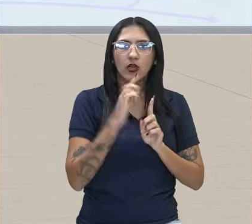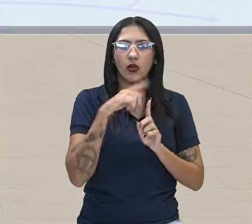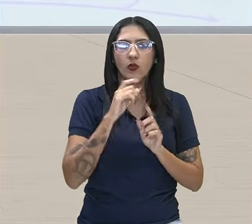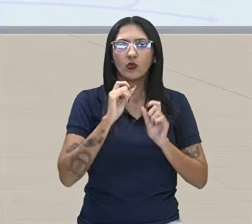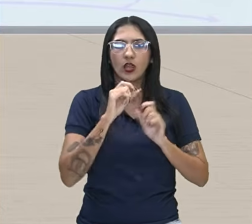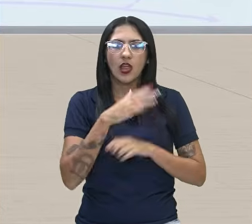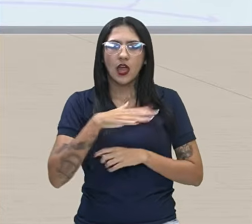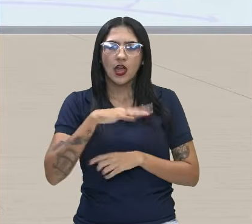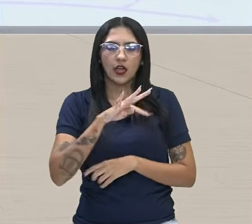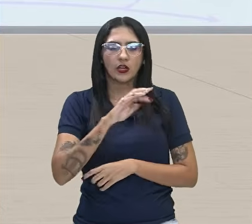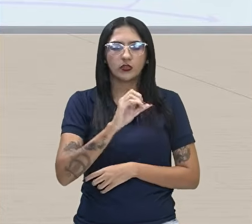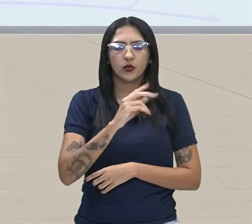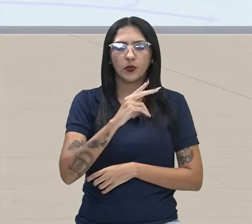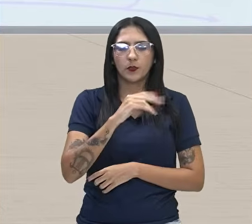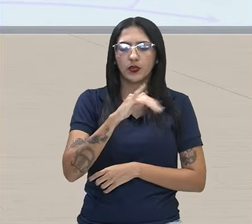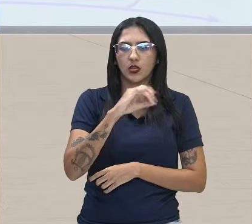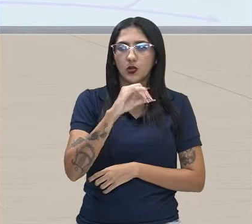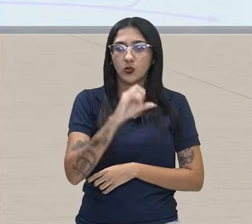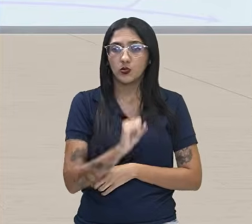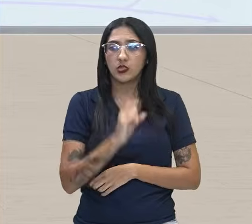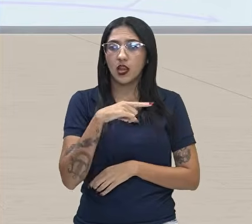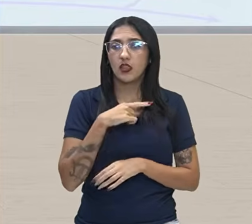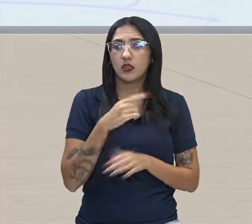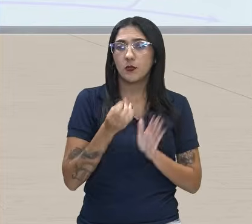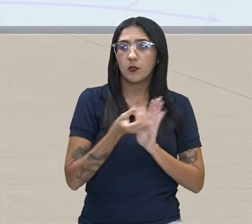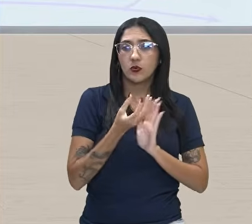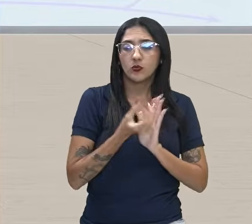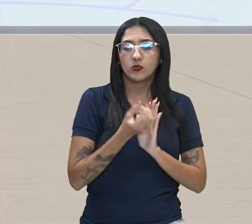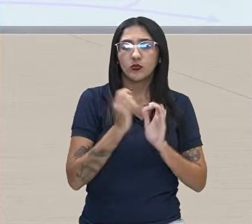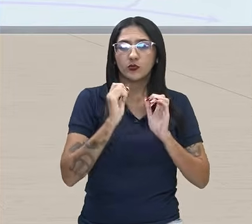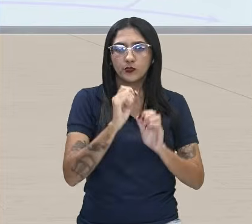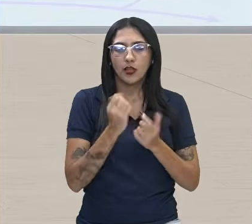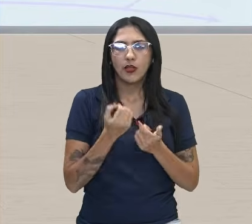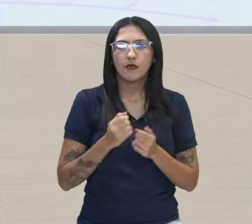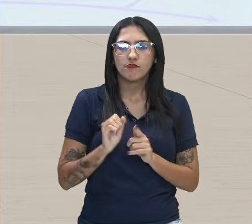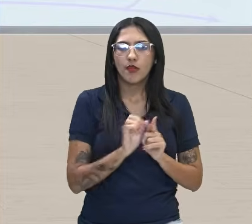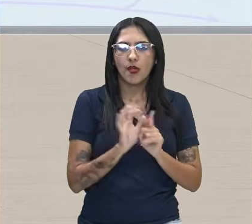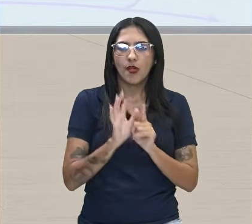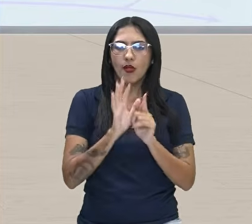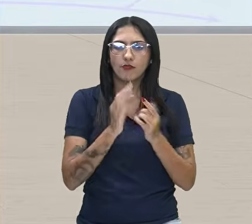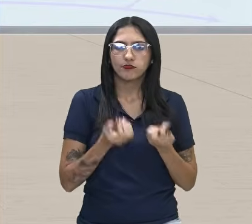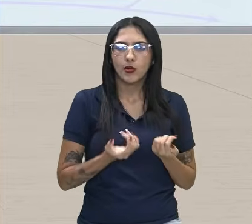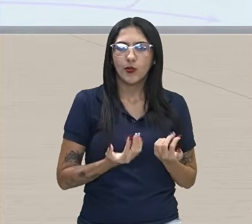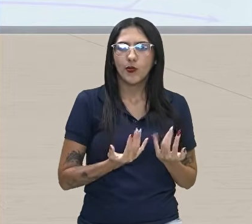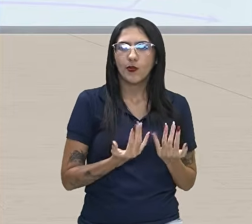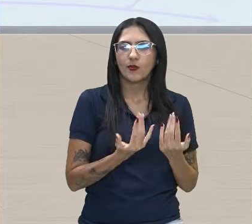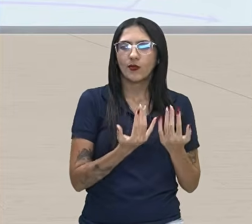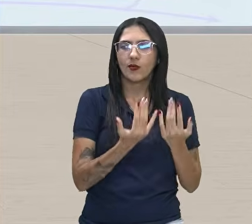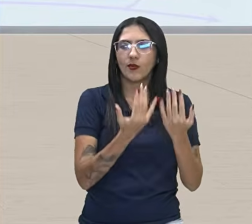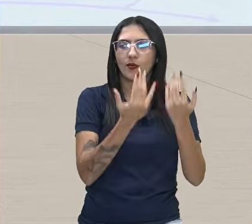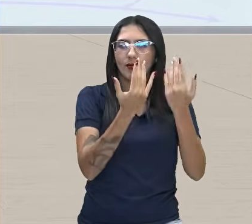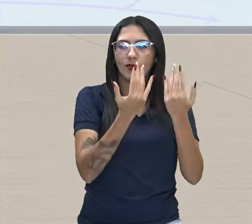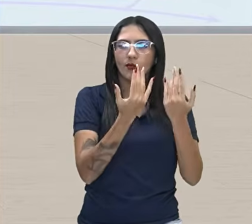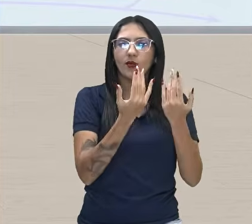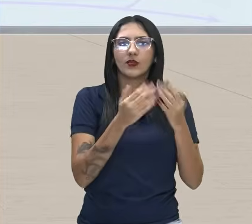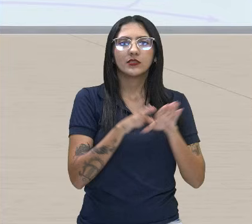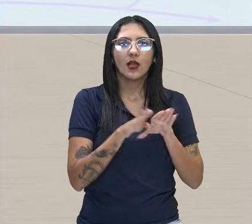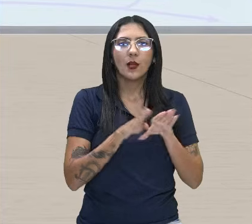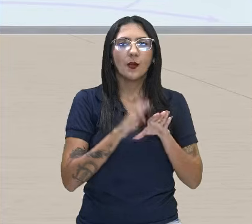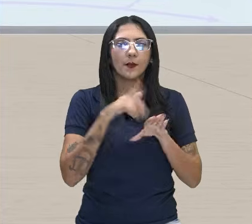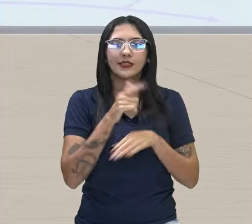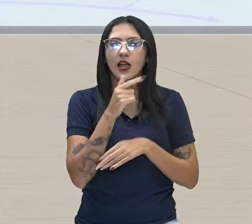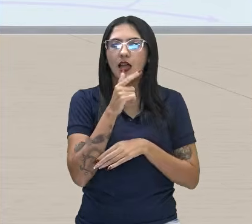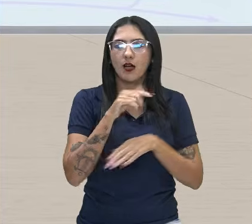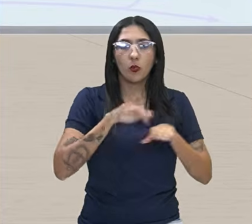trópicos, principalmente, que acaba aí produzindo uma maior evapotranspiração, uma evaporação ali da água do